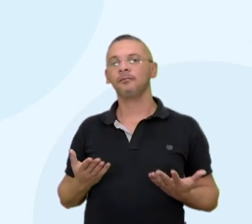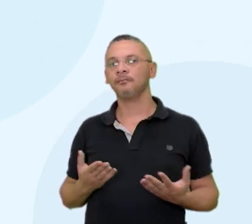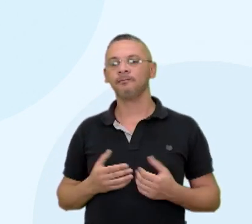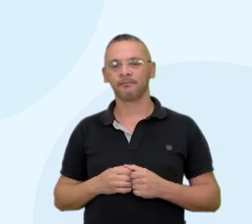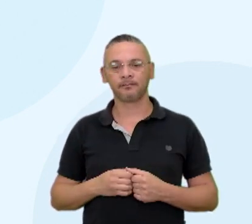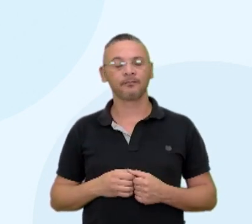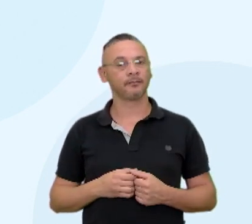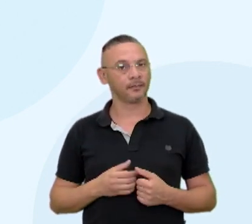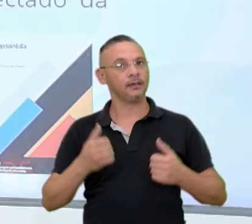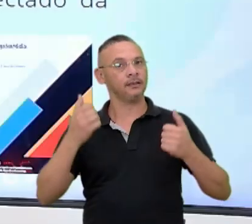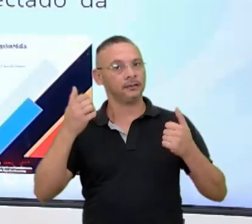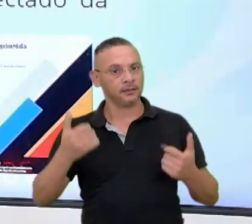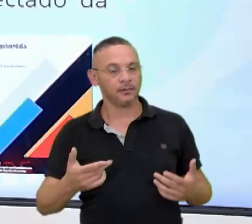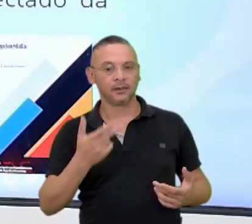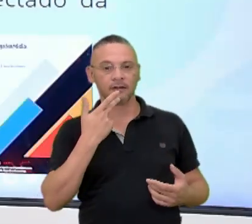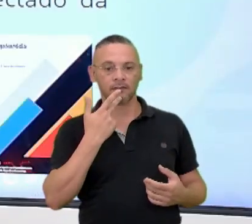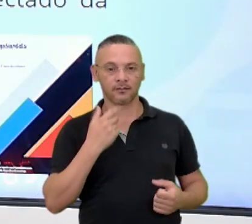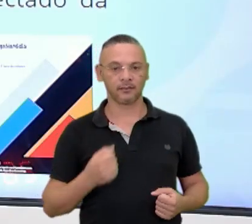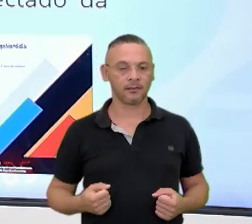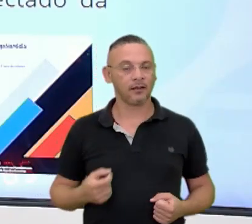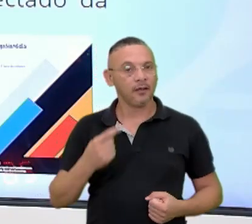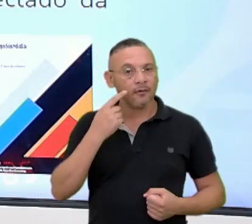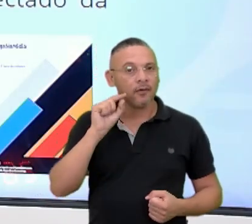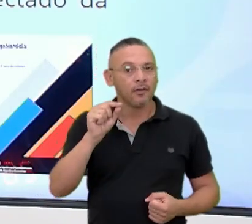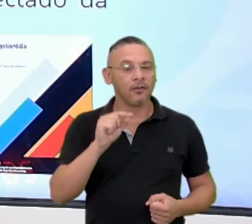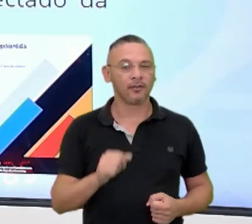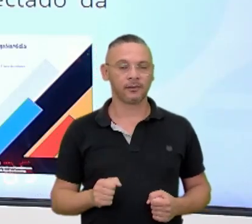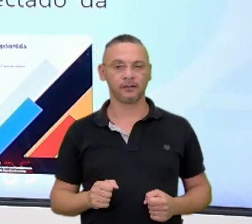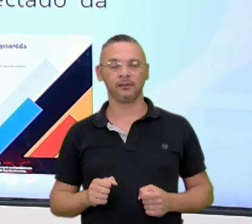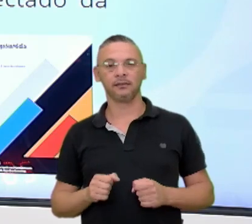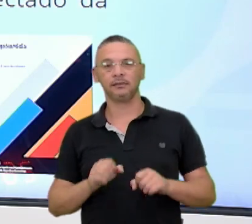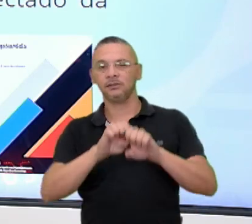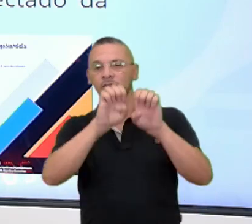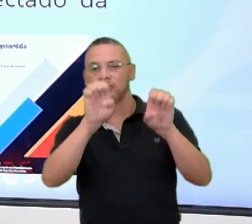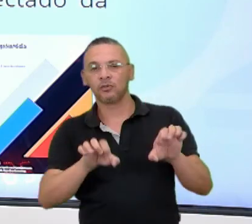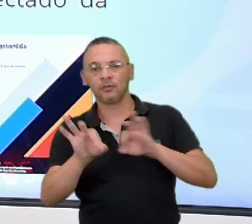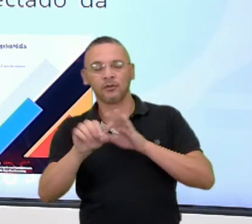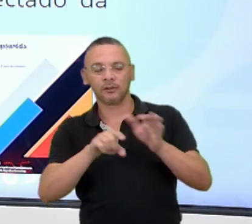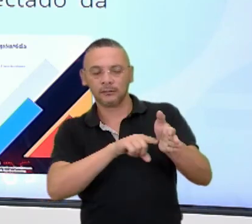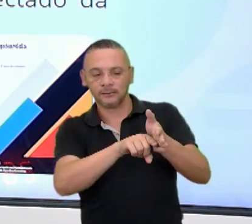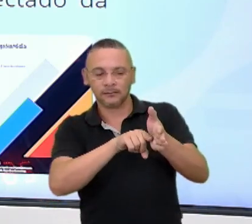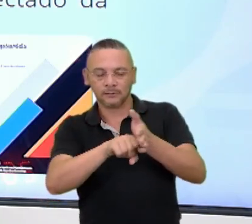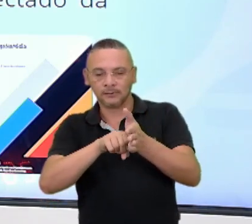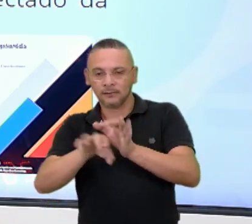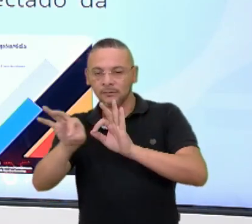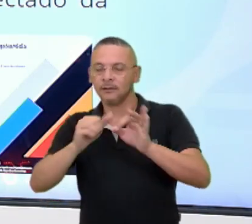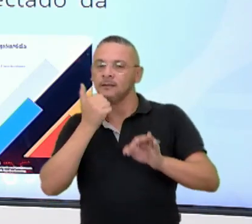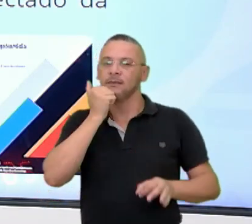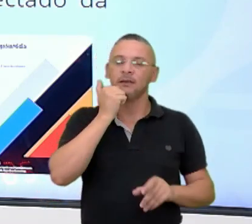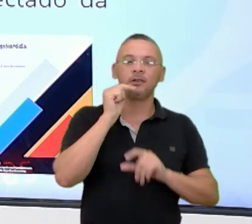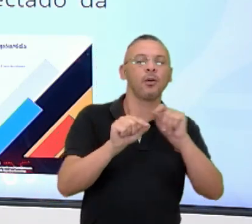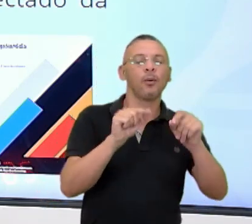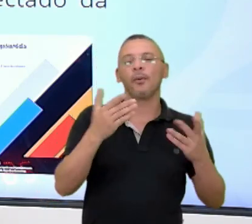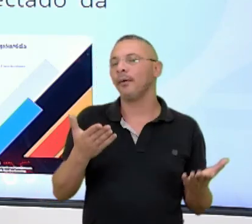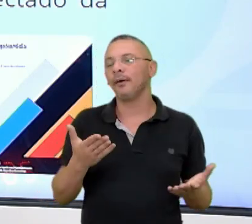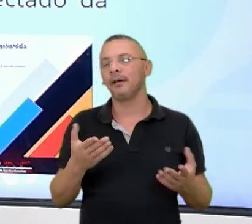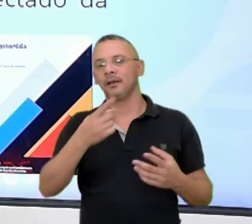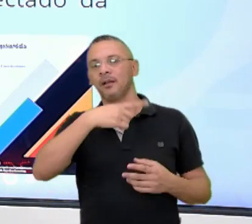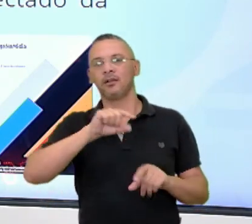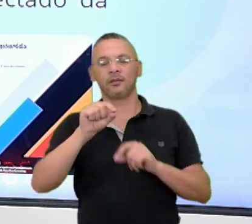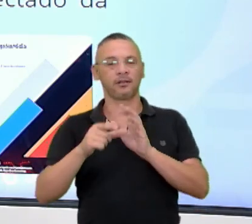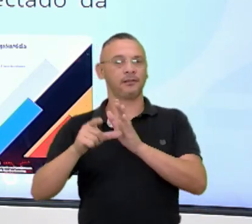isso para vocês. Pode voltar para mim, por favor, rapidão? Olha só, eixo estruturante, investigação científica tem muito a ver com o que nós estamos fazendo.